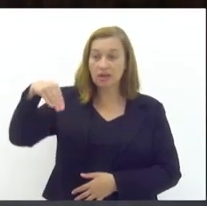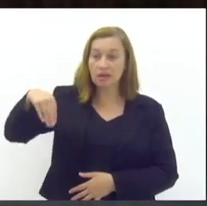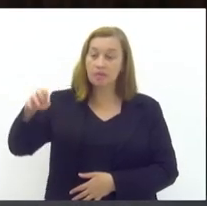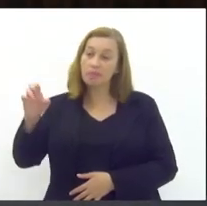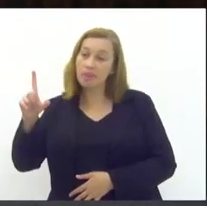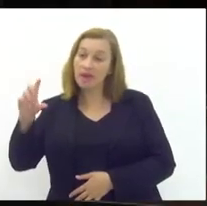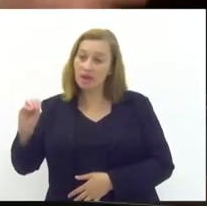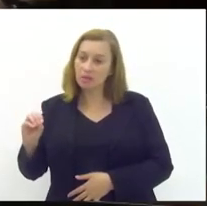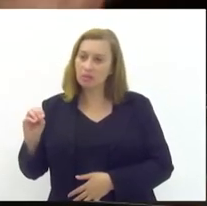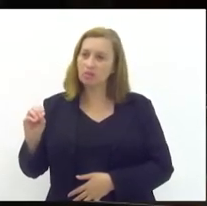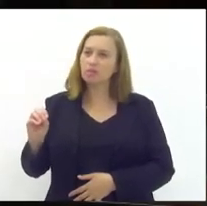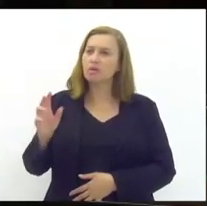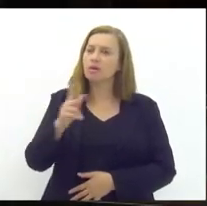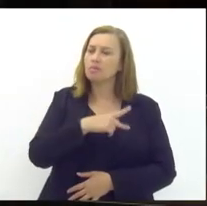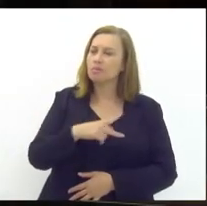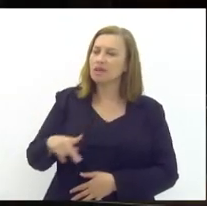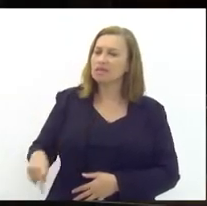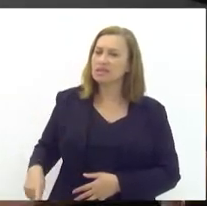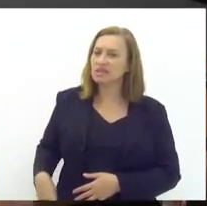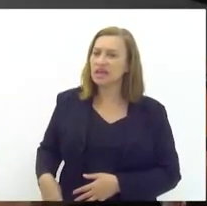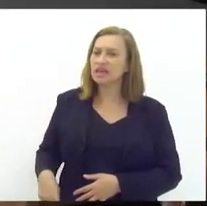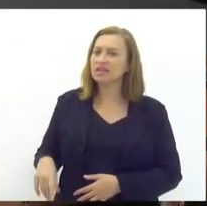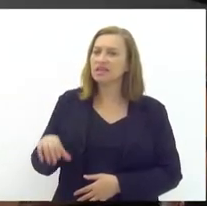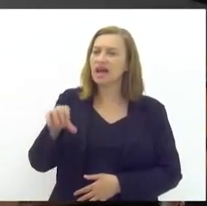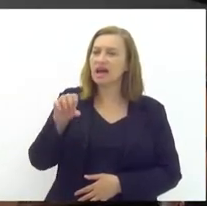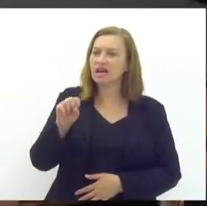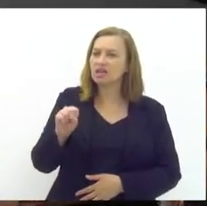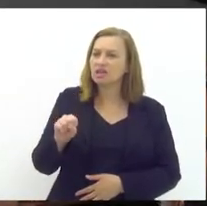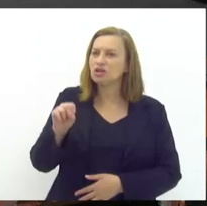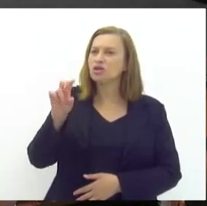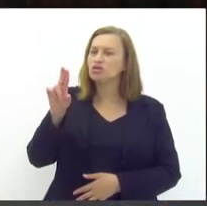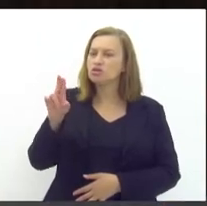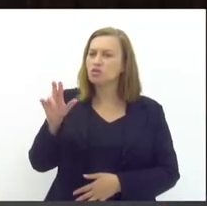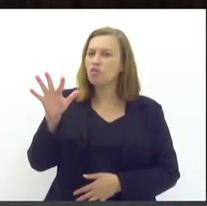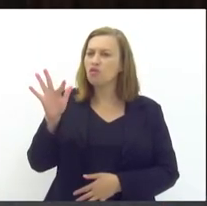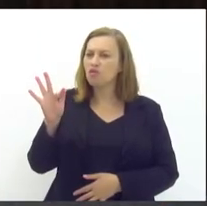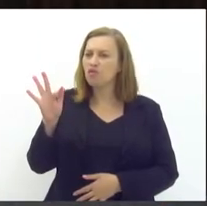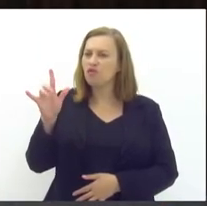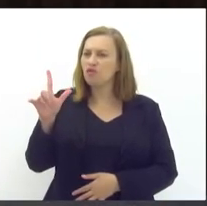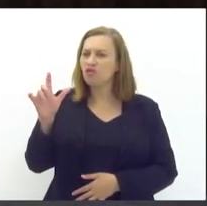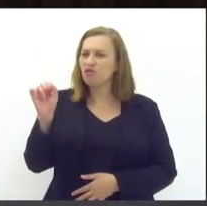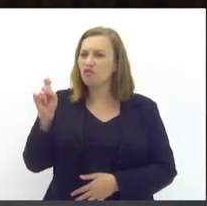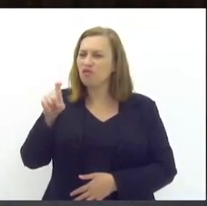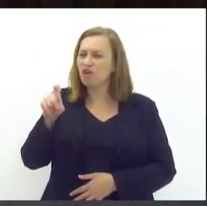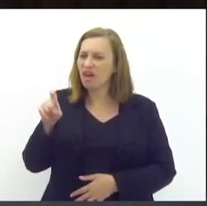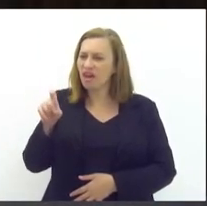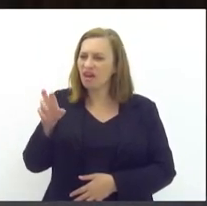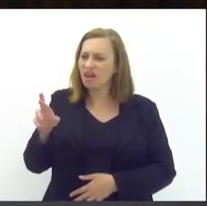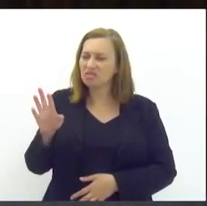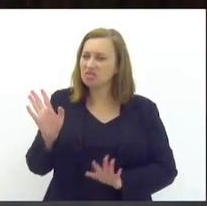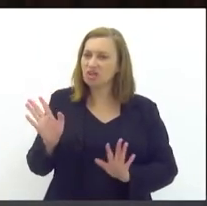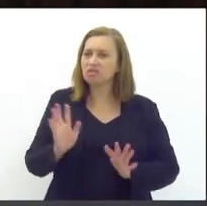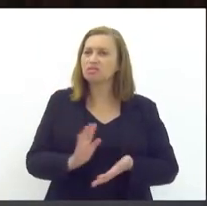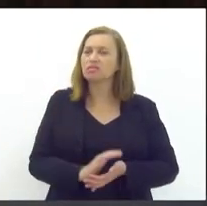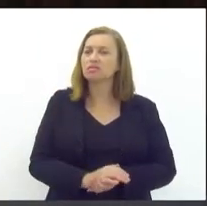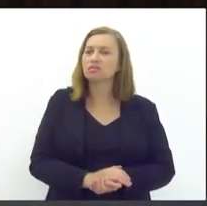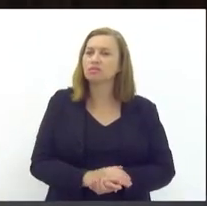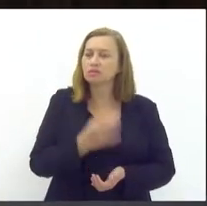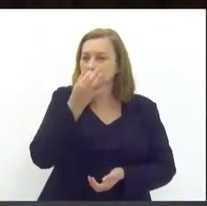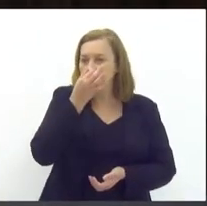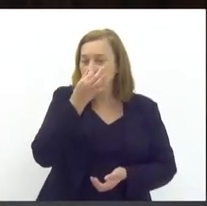empréstimo por favor obrigada Deputado Parabéns Fernando pela apresentação meu colega